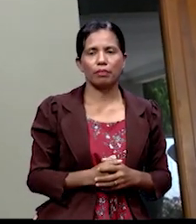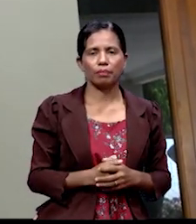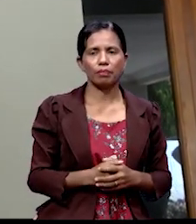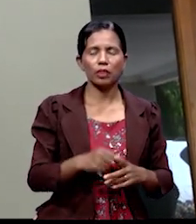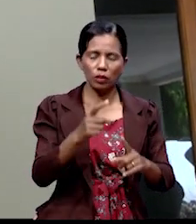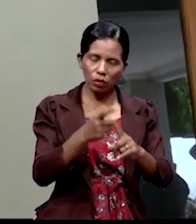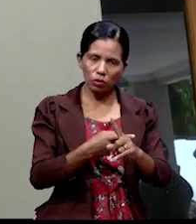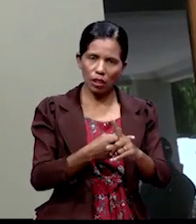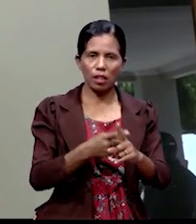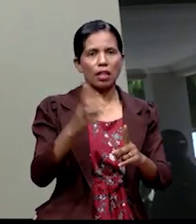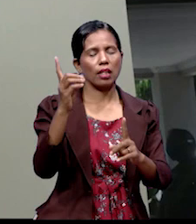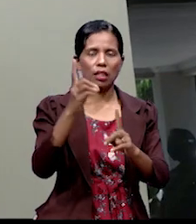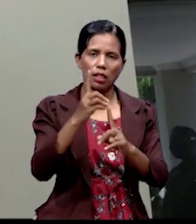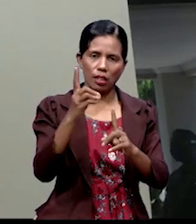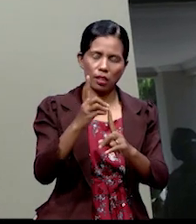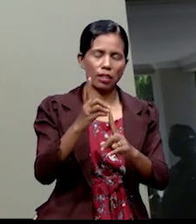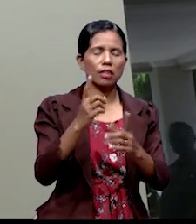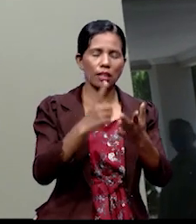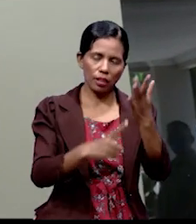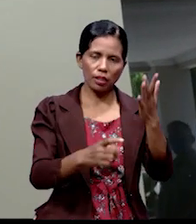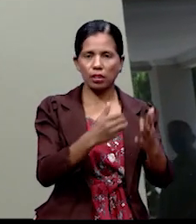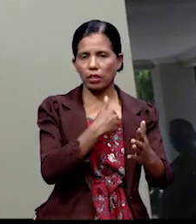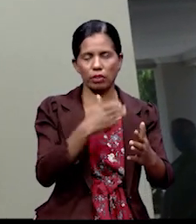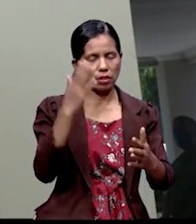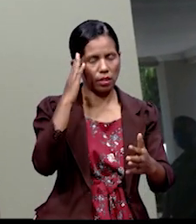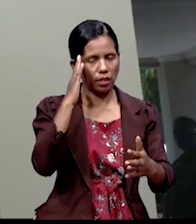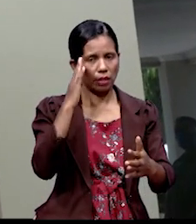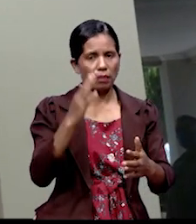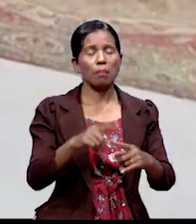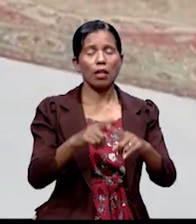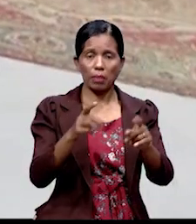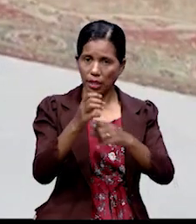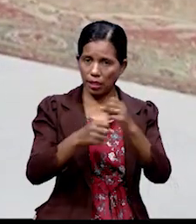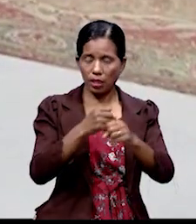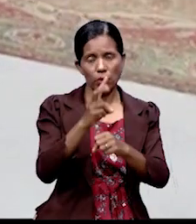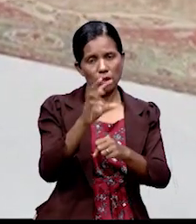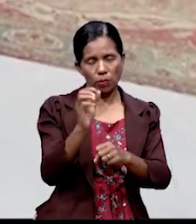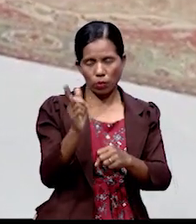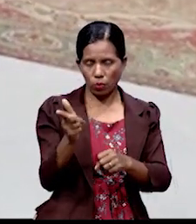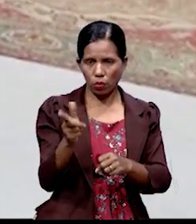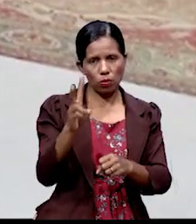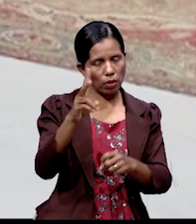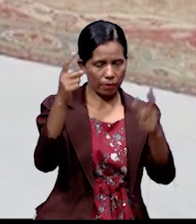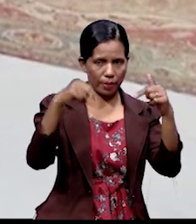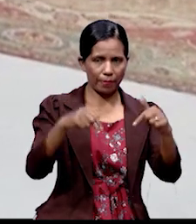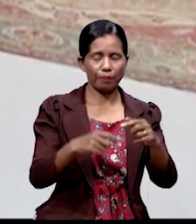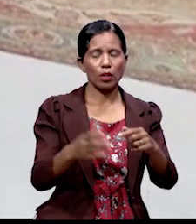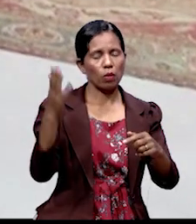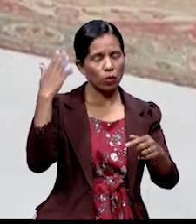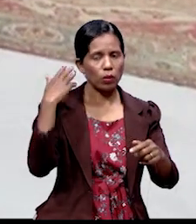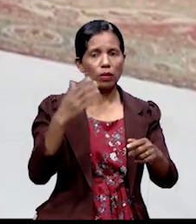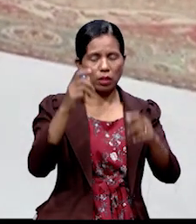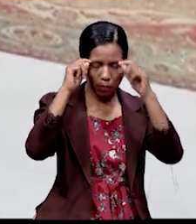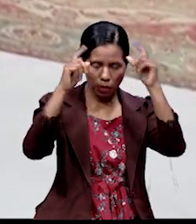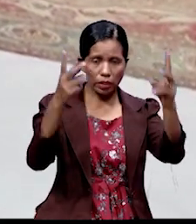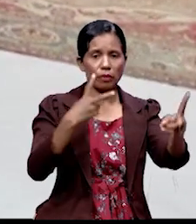Fulan neve e Loron neve. Mas sei mais, me confirma. Antes de Timor-Leste, retam uma visita ao Papa João Paulo